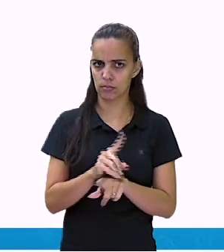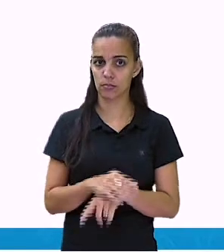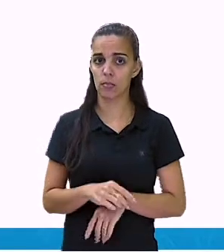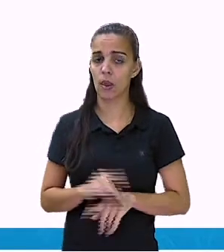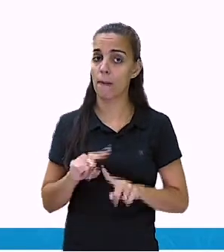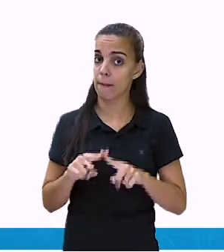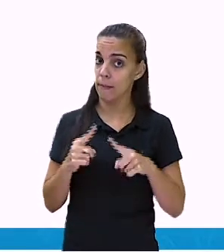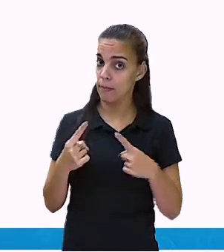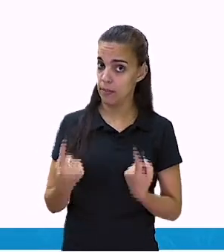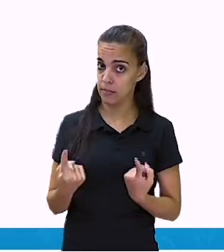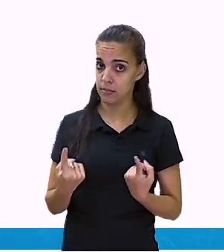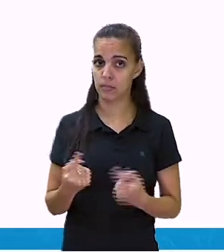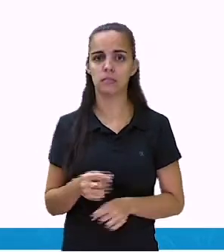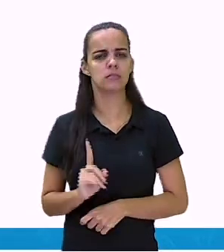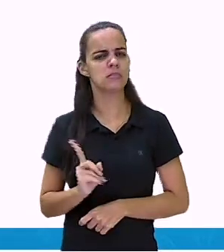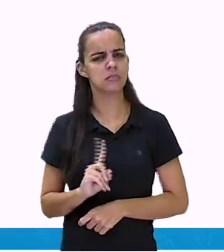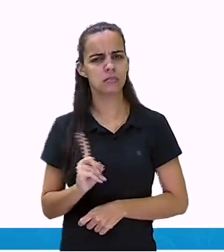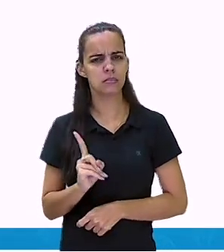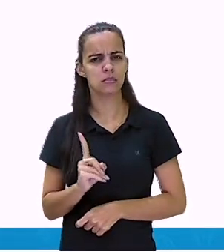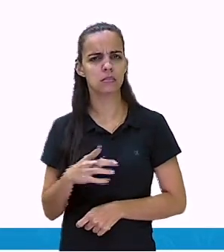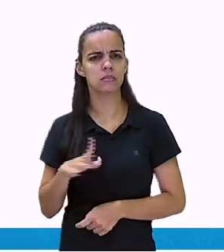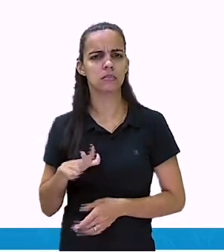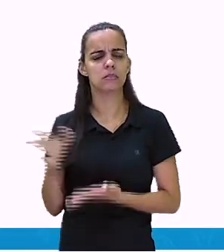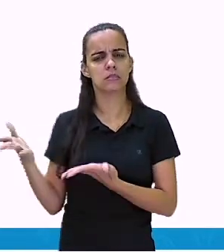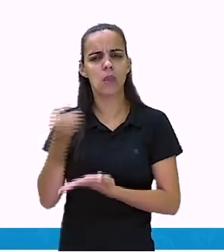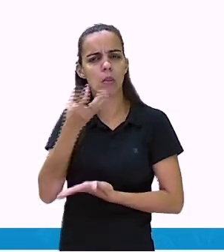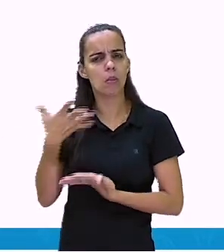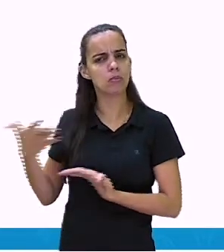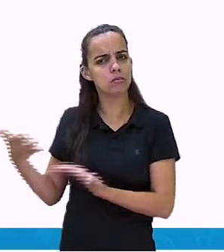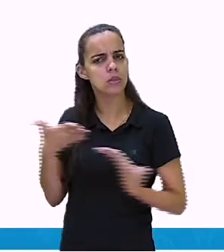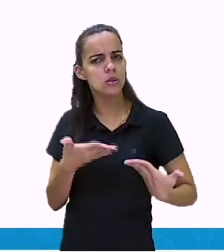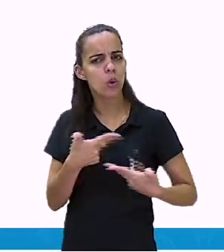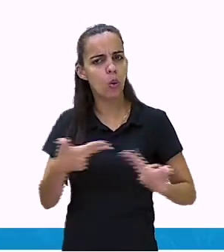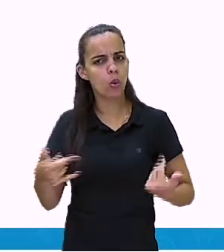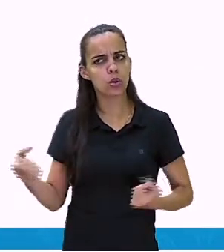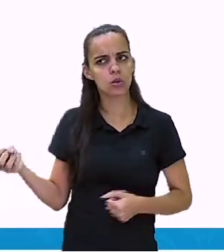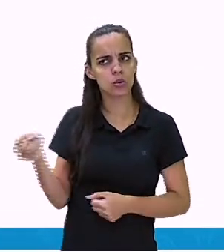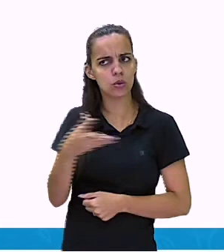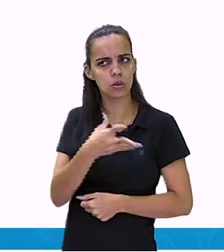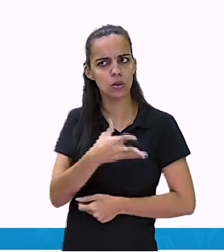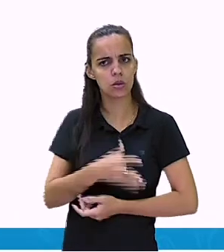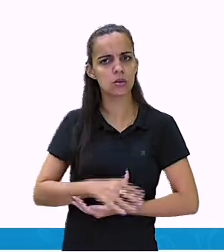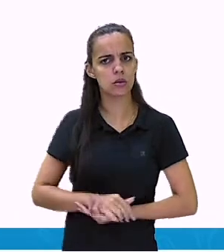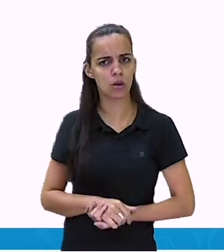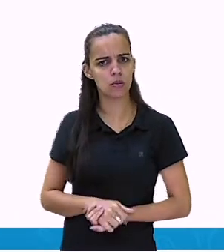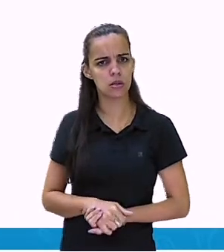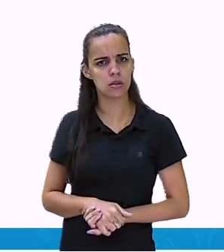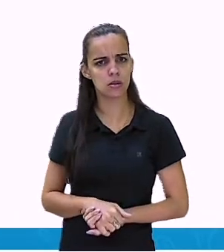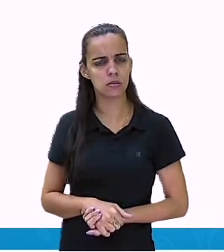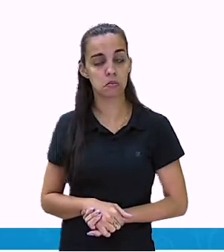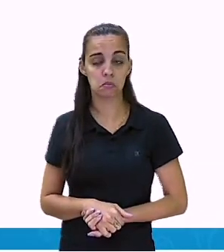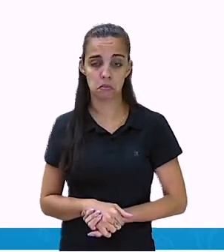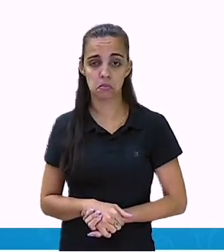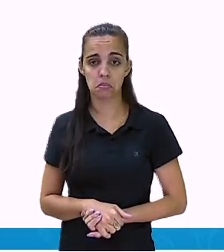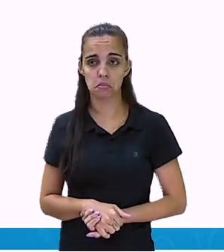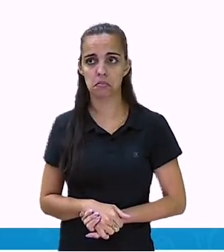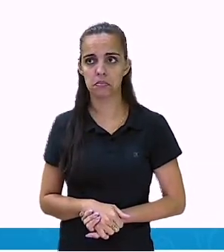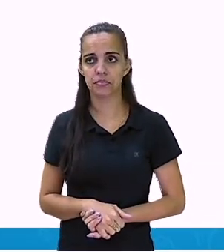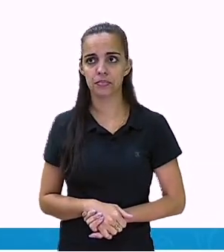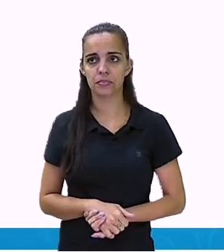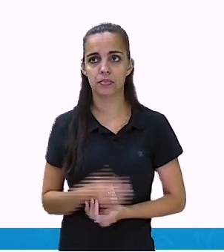contrário. Mas não seria o caso de trazer coisas novas?